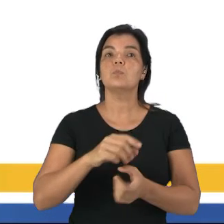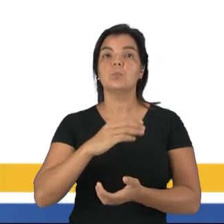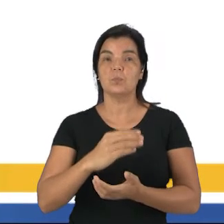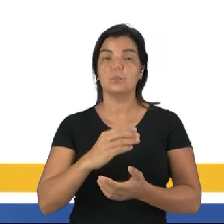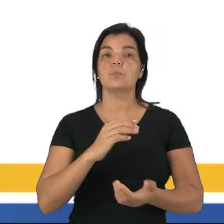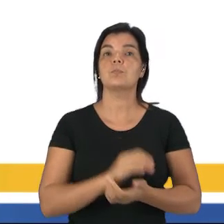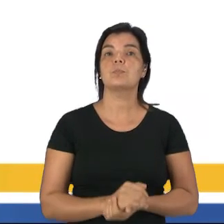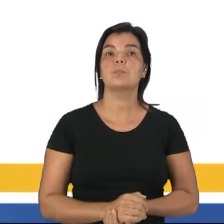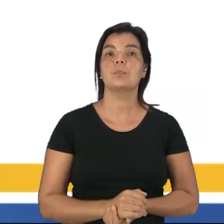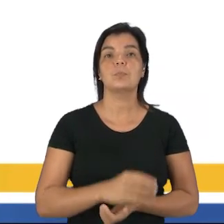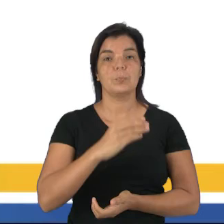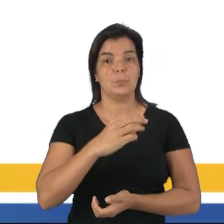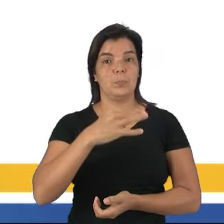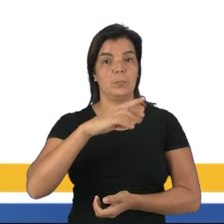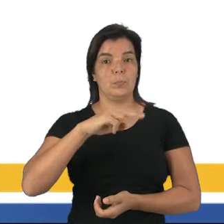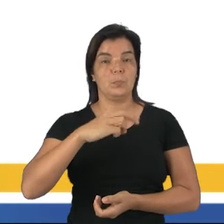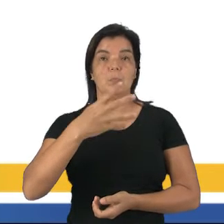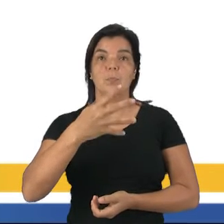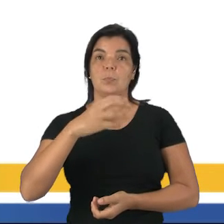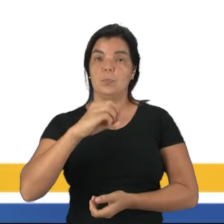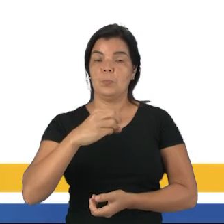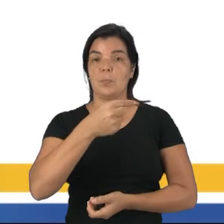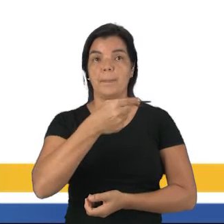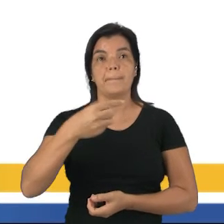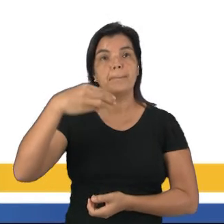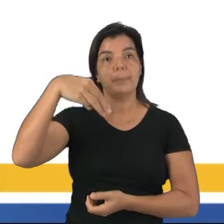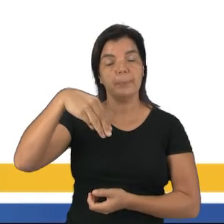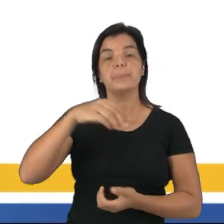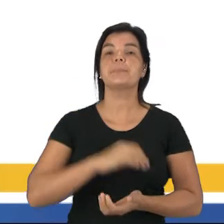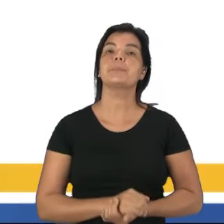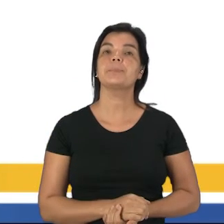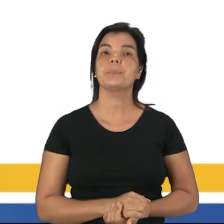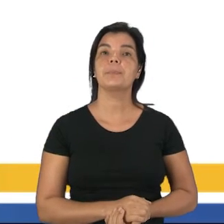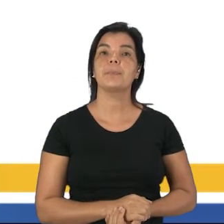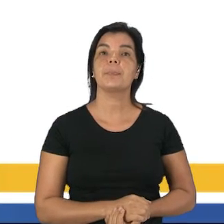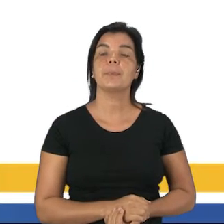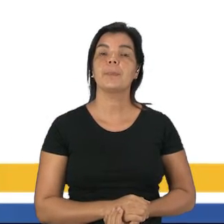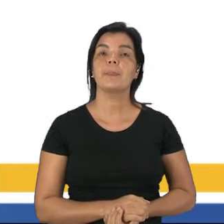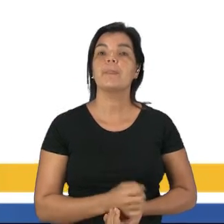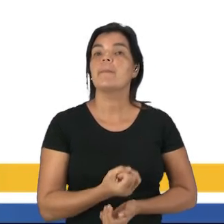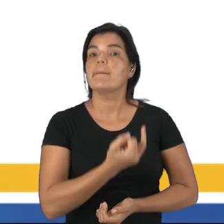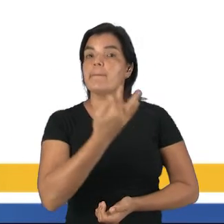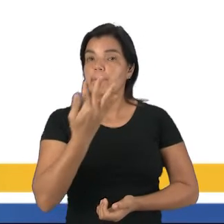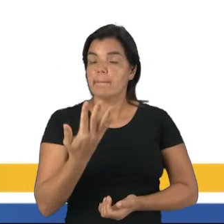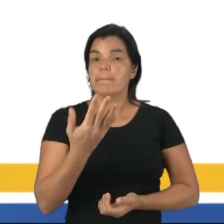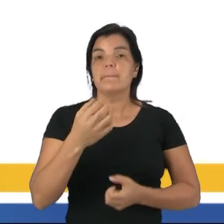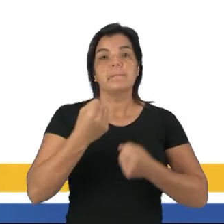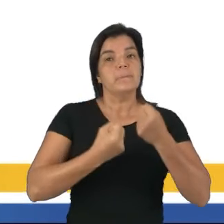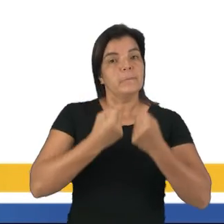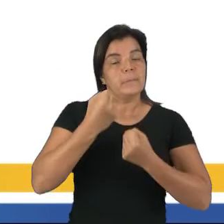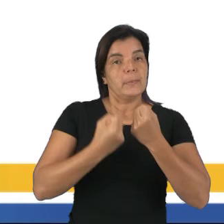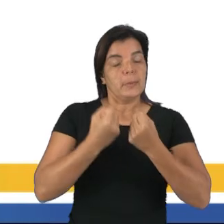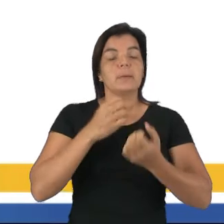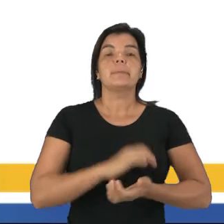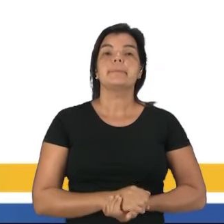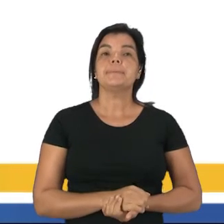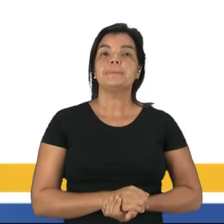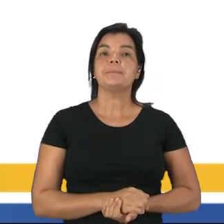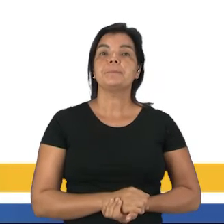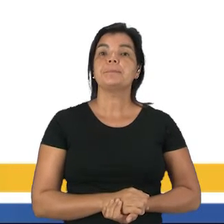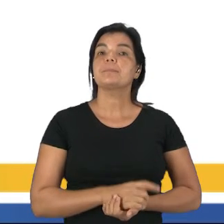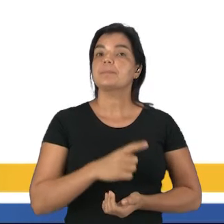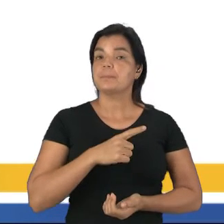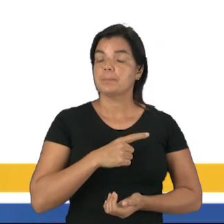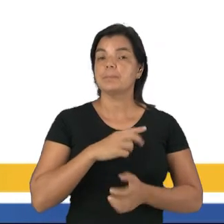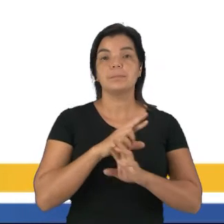seja, eu tenho que C vai ser igual a 40 menos M. Em outras palavras, a quantidade de carros